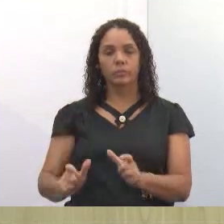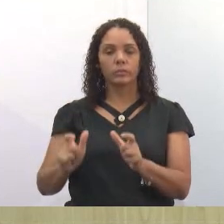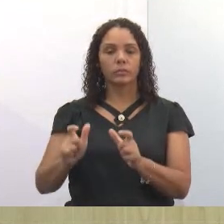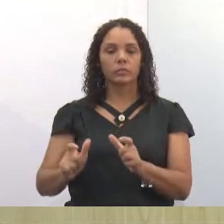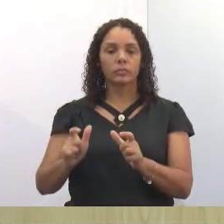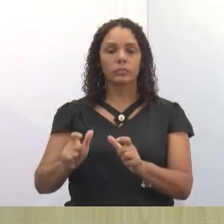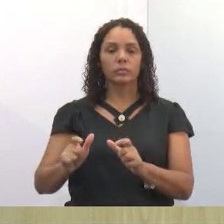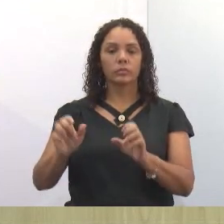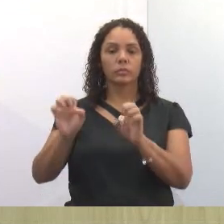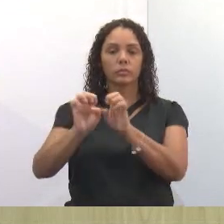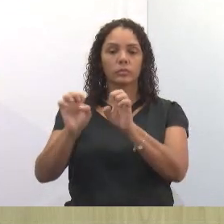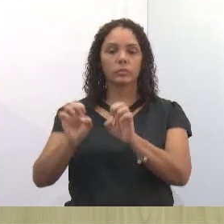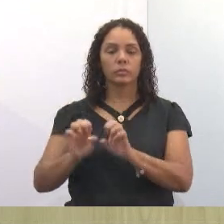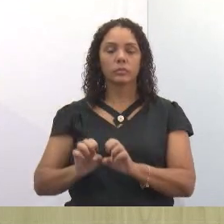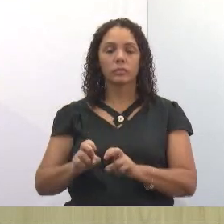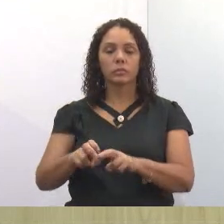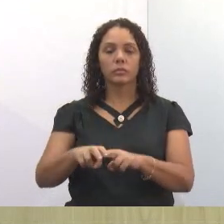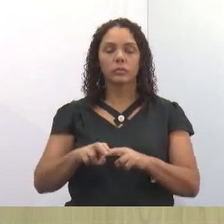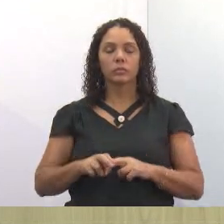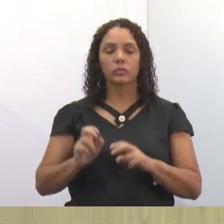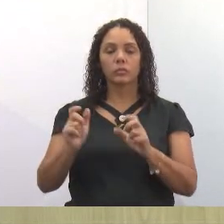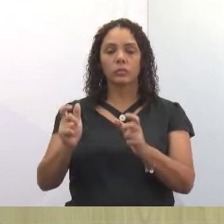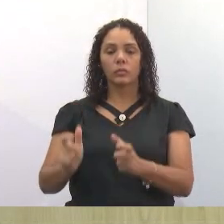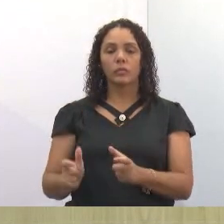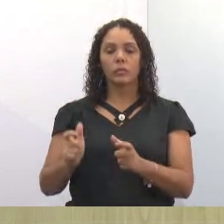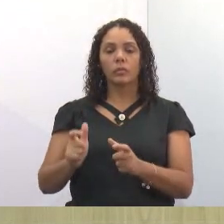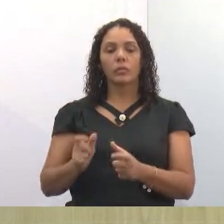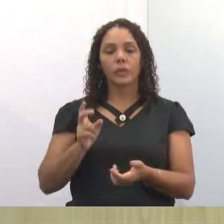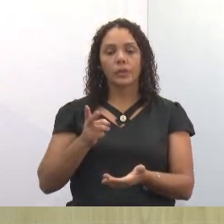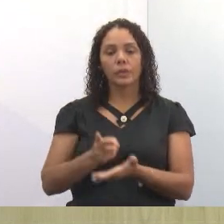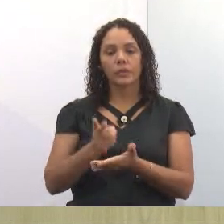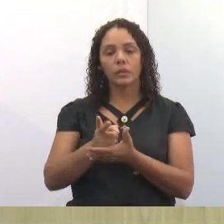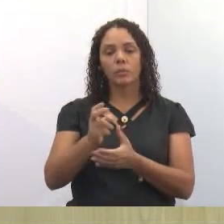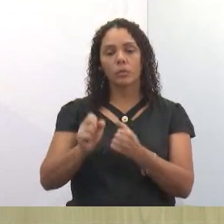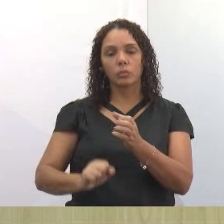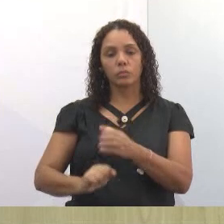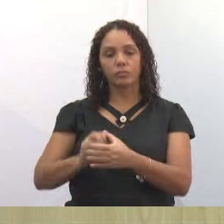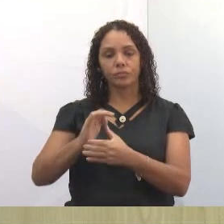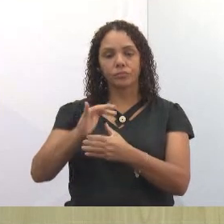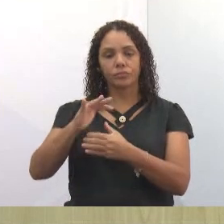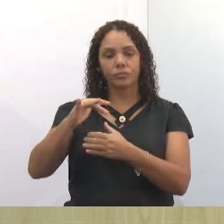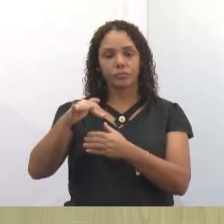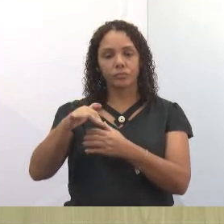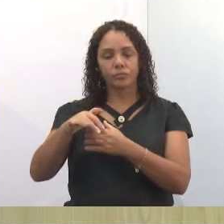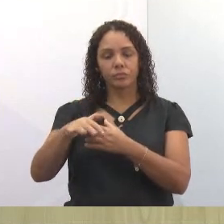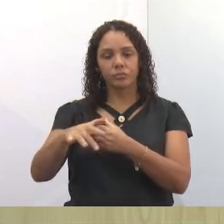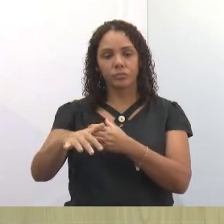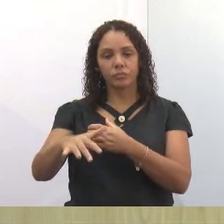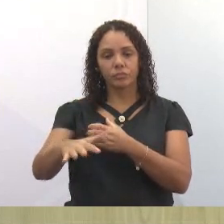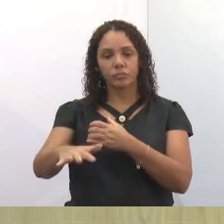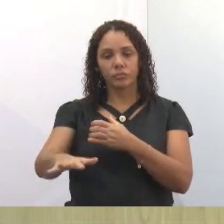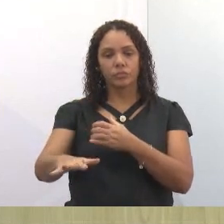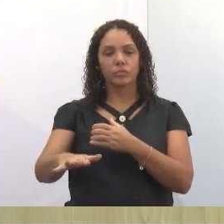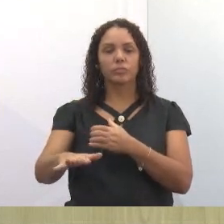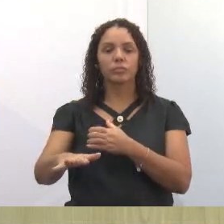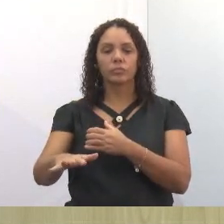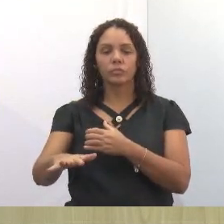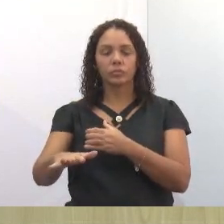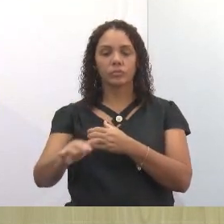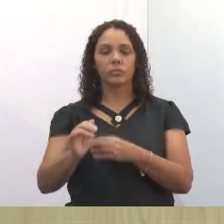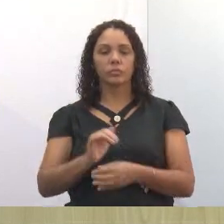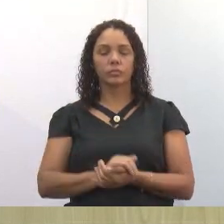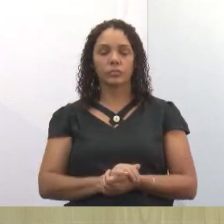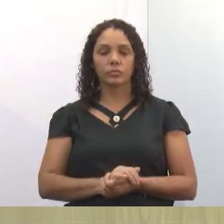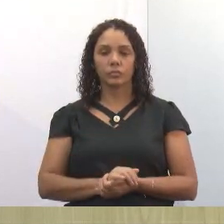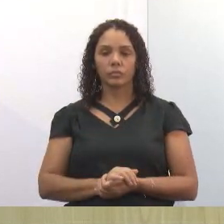No entanto, essas fossas frequentemente transbordam, resultando no desejo dos